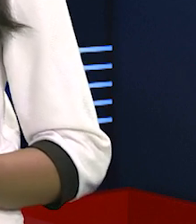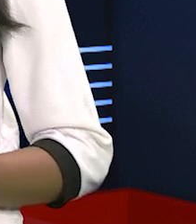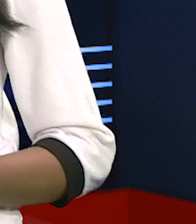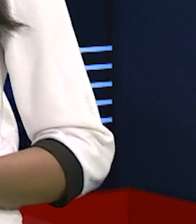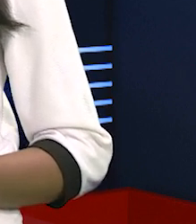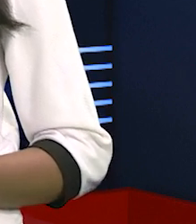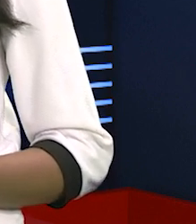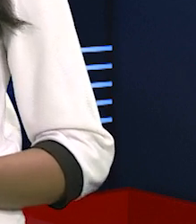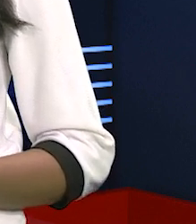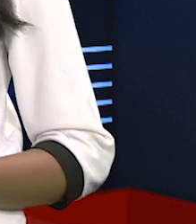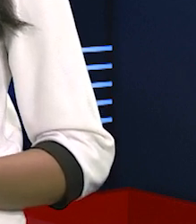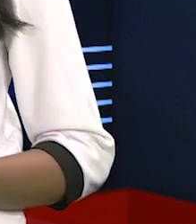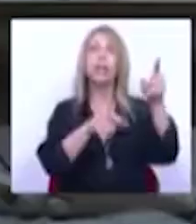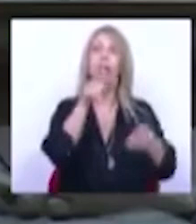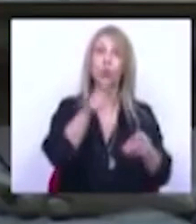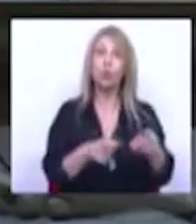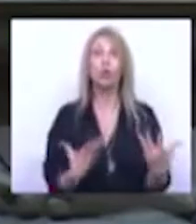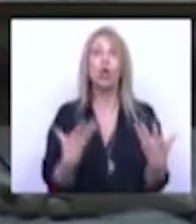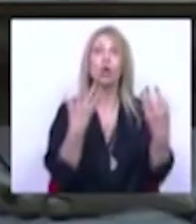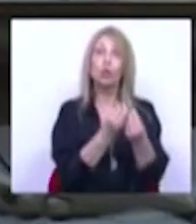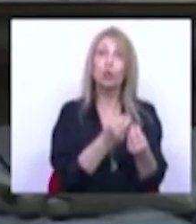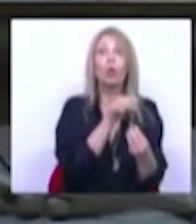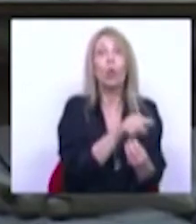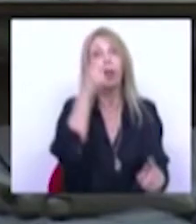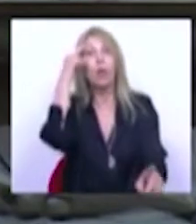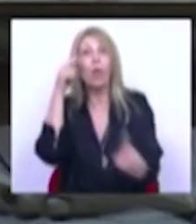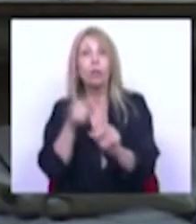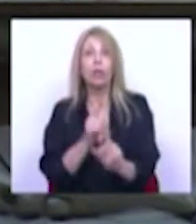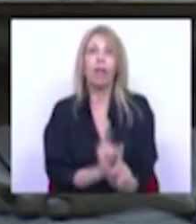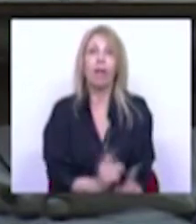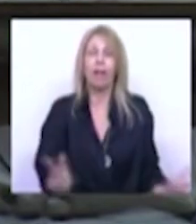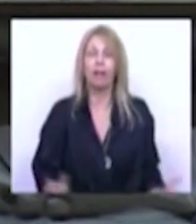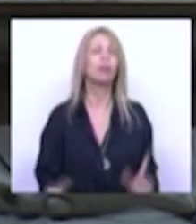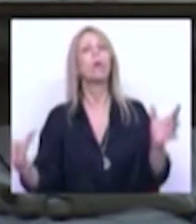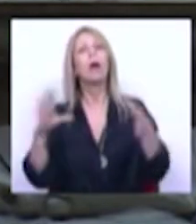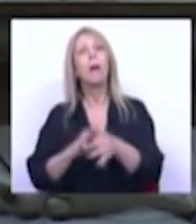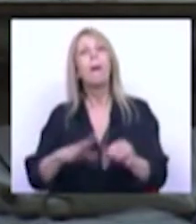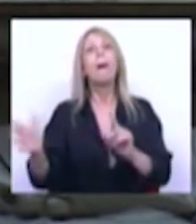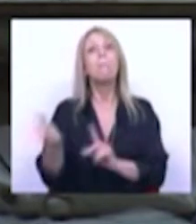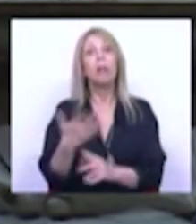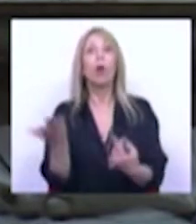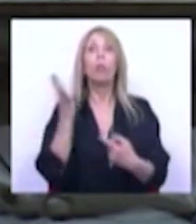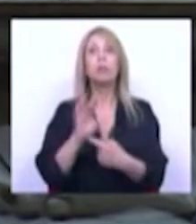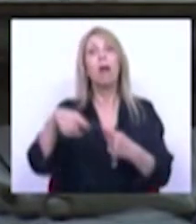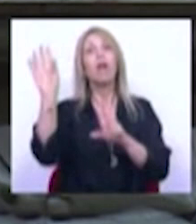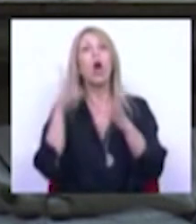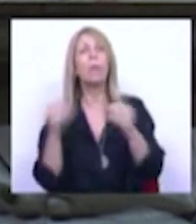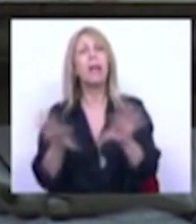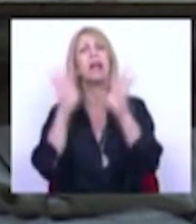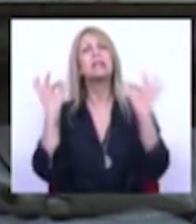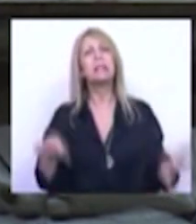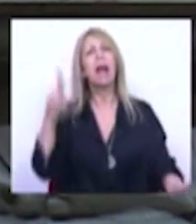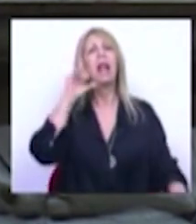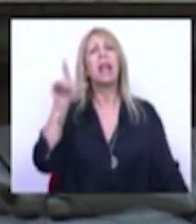fortalecer este pilar crucial. Servir a pátria neste tempo, por exemplo, ir para a Roménia, como estar na Lituânia,